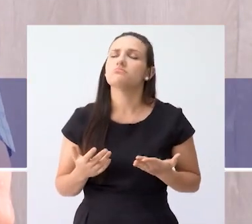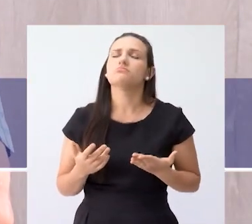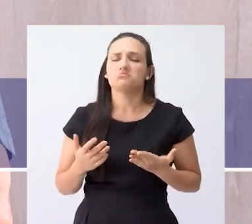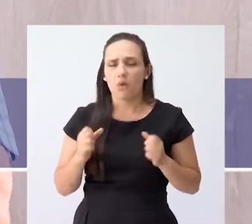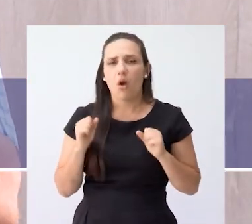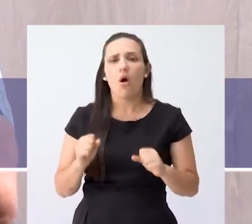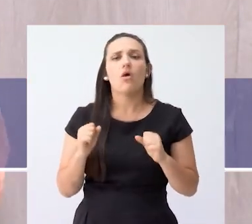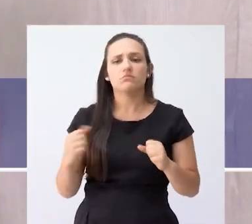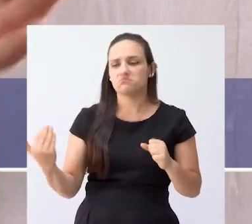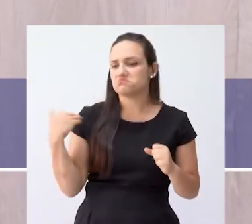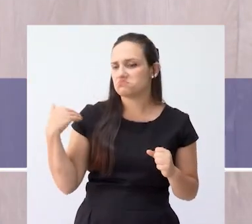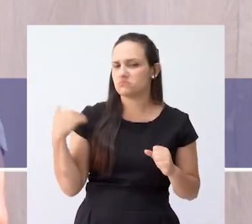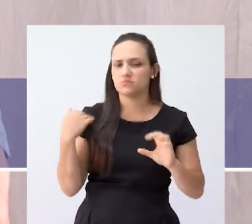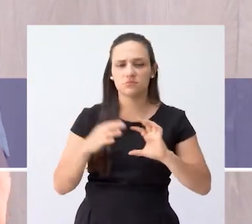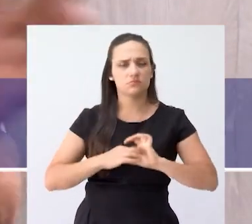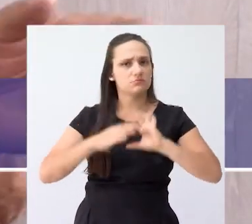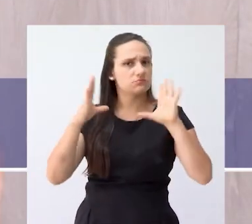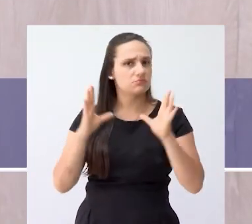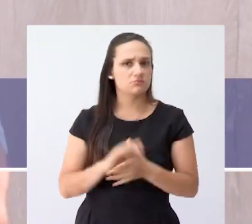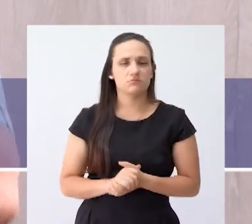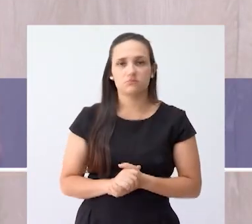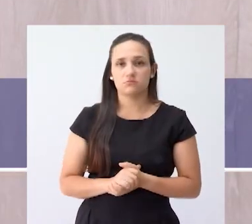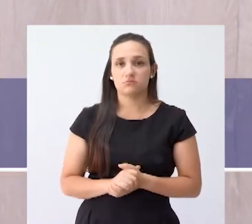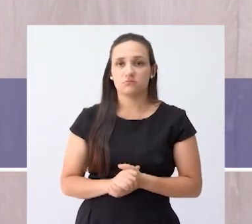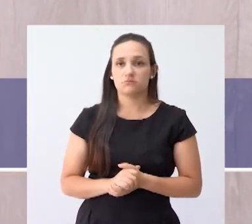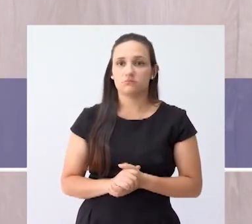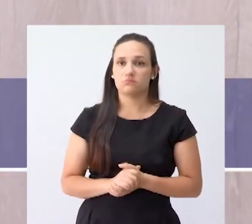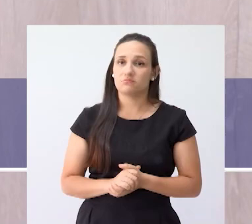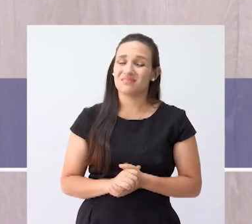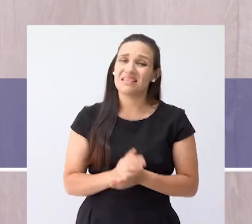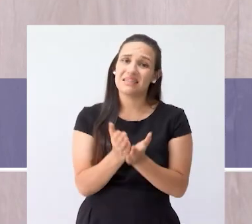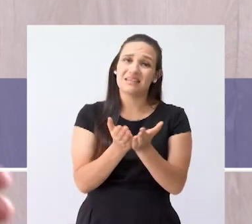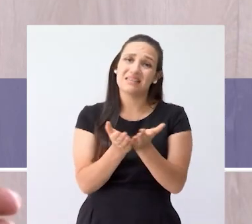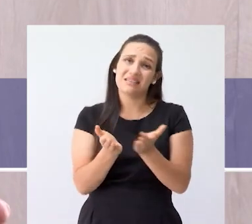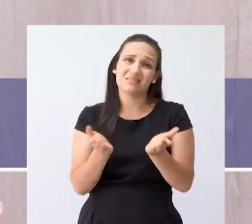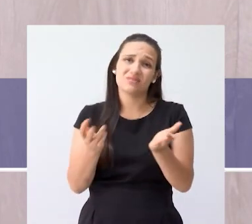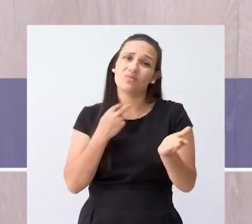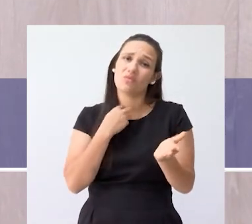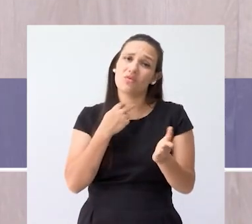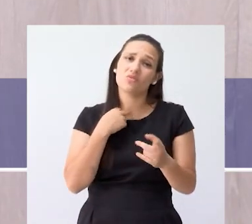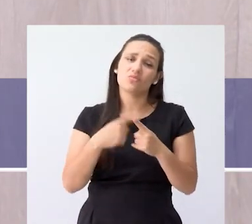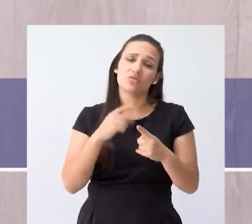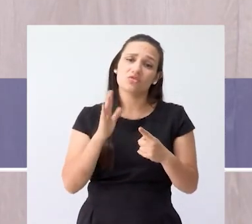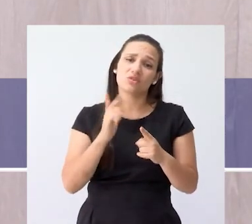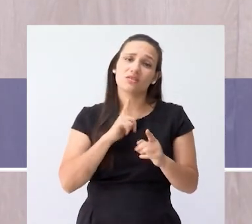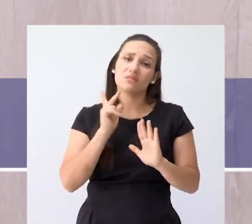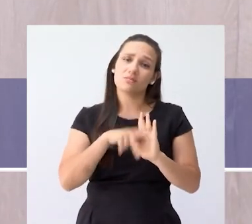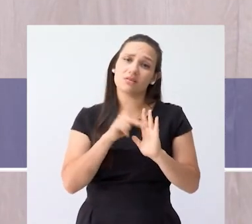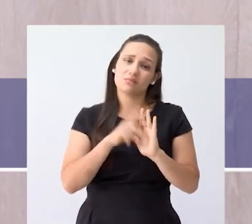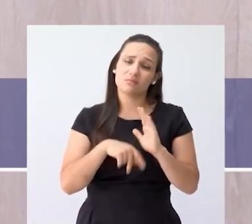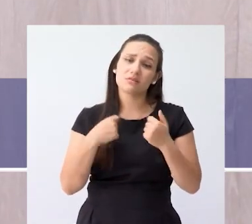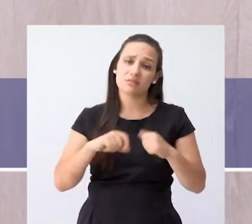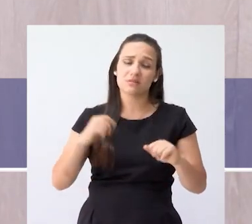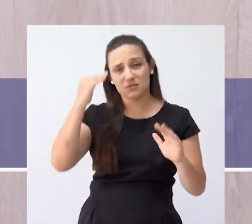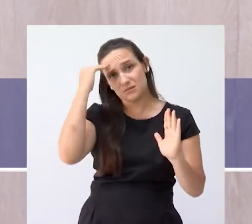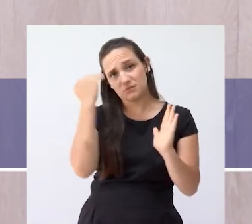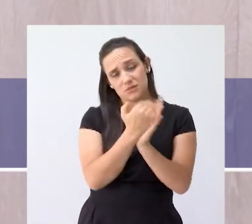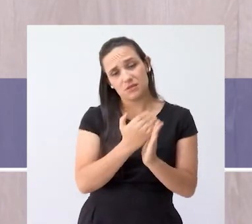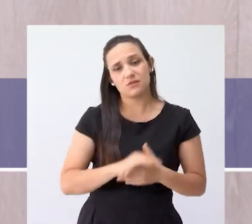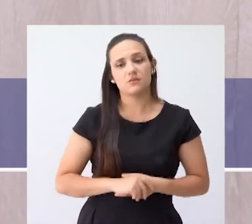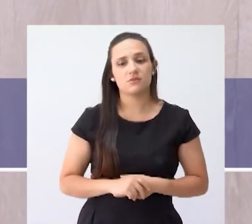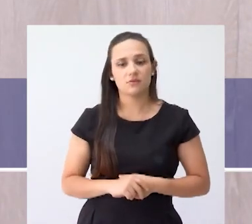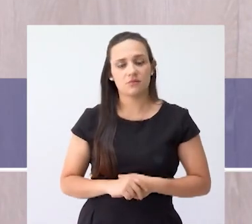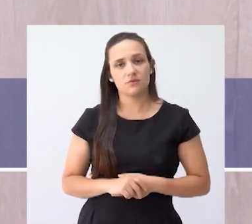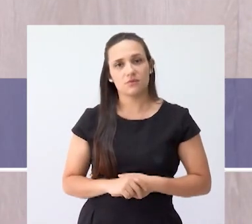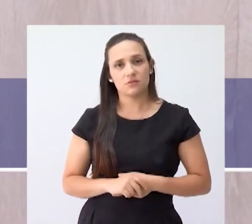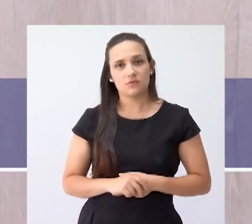contrato que tem aqui de prestação de serviço, de construção, é aberto aí, como é aberta a licitação. O que está planejado, que tem projeto, tem que